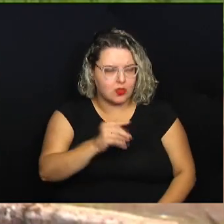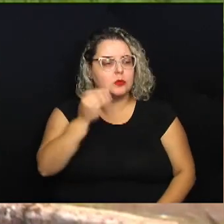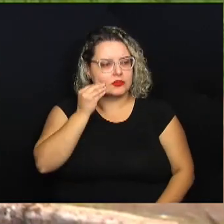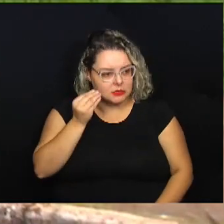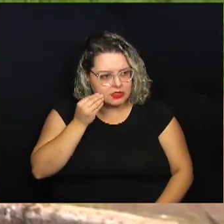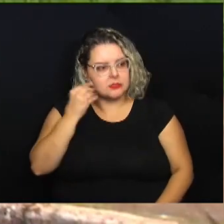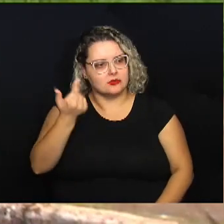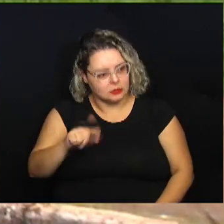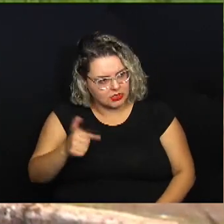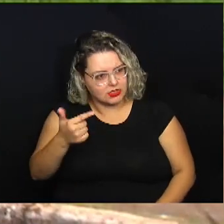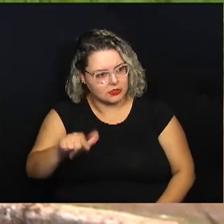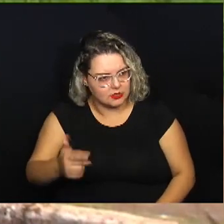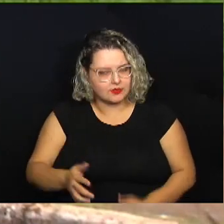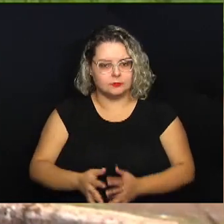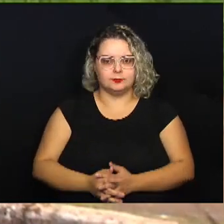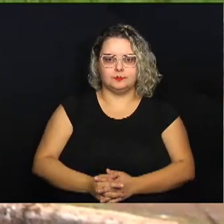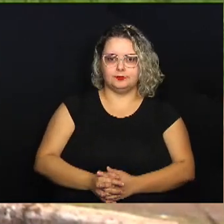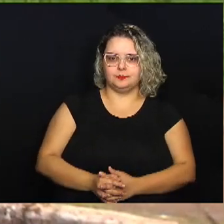várias vezes?